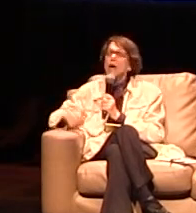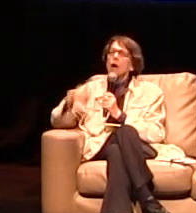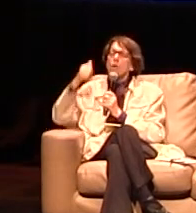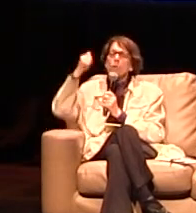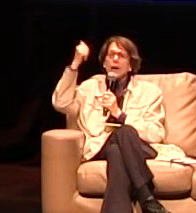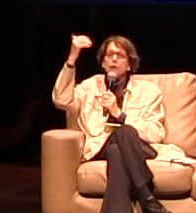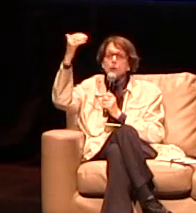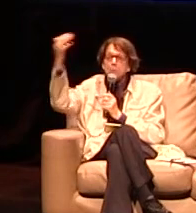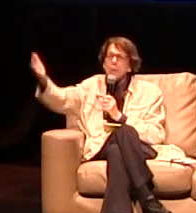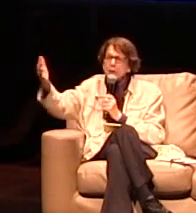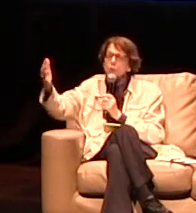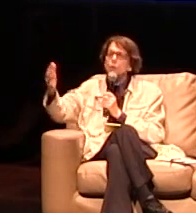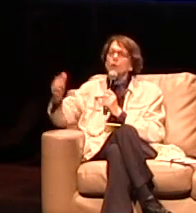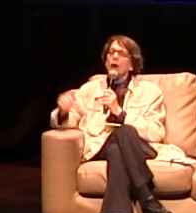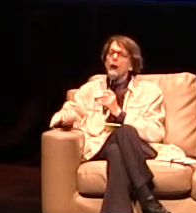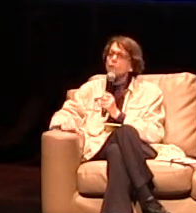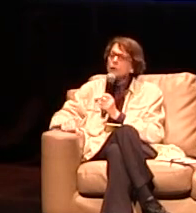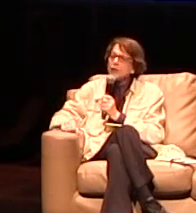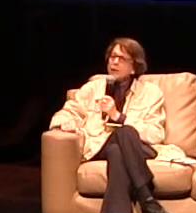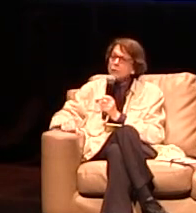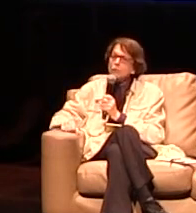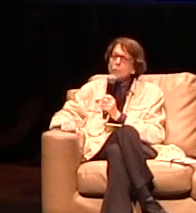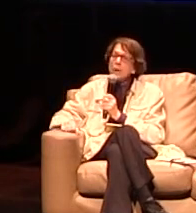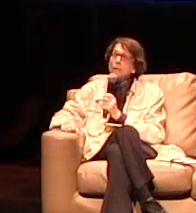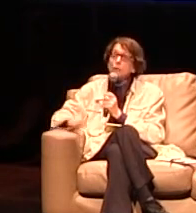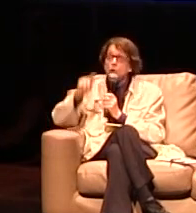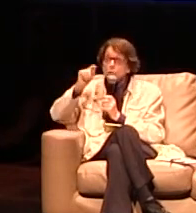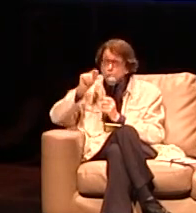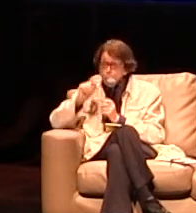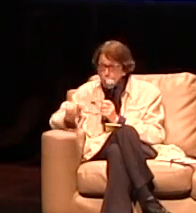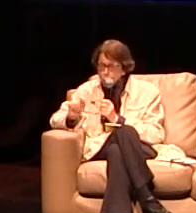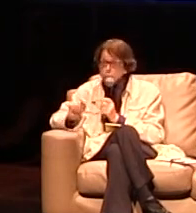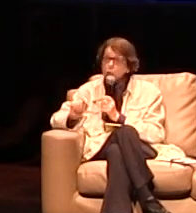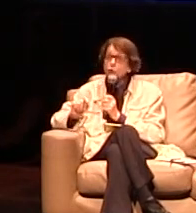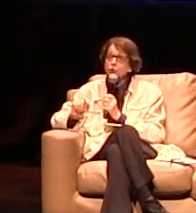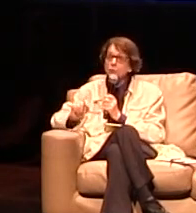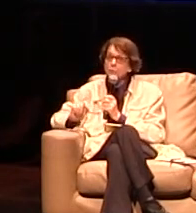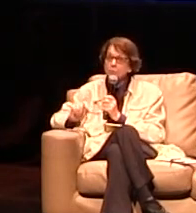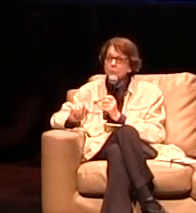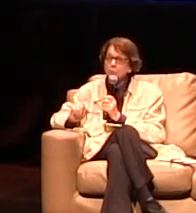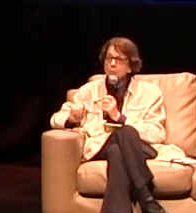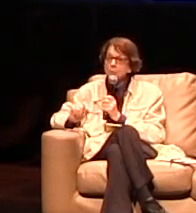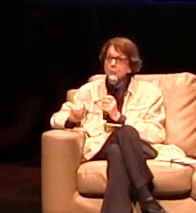emancipatória, um respeito aos direitos humanos de todos,